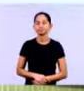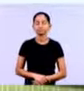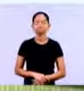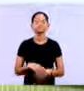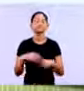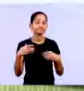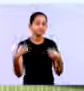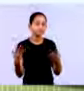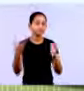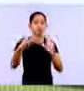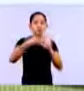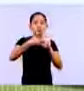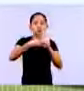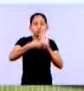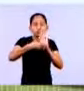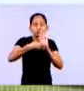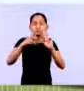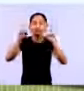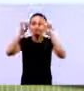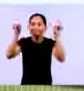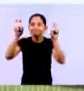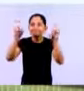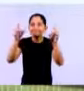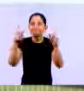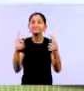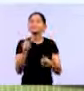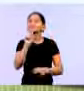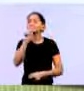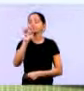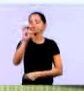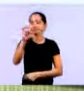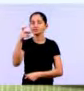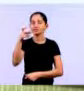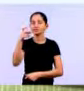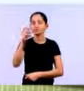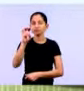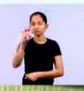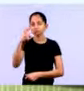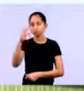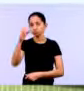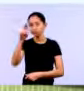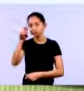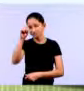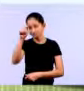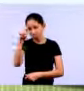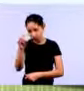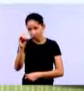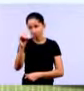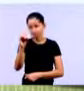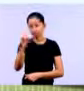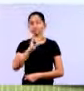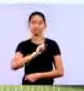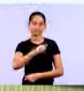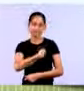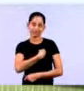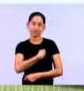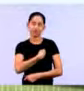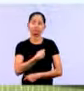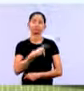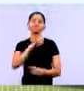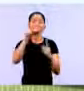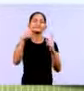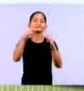O nosso último tópico é execução fiscal. A execução fiscal, ela, portanto, o objetivo